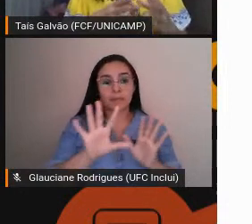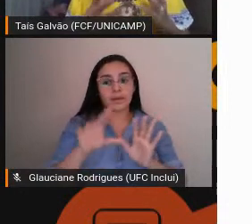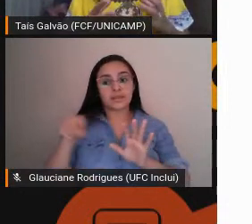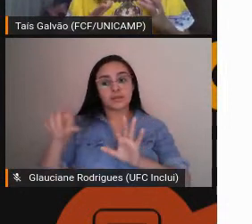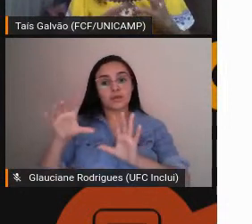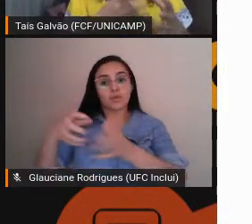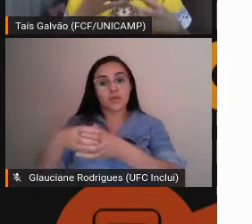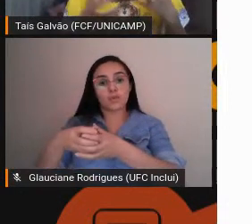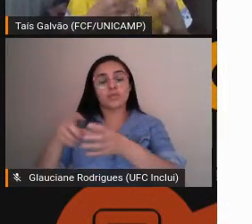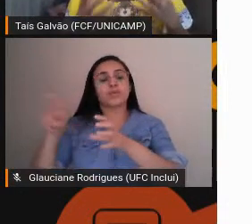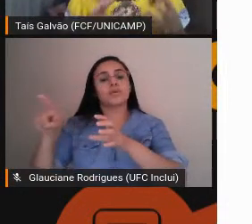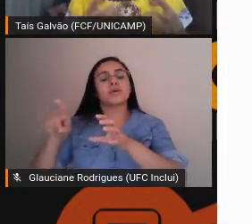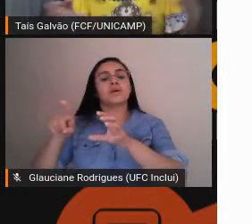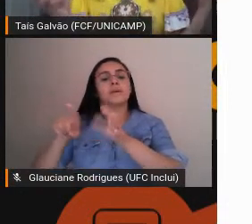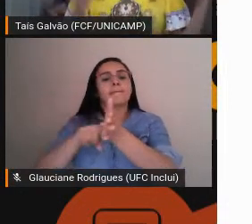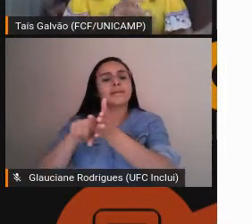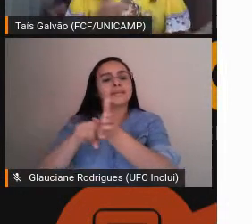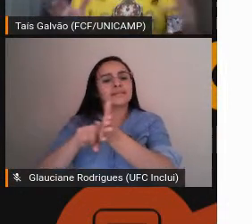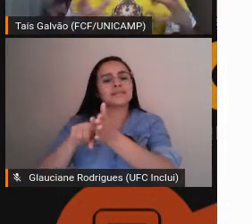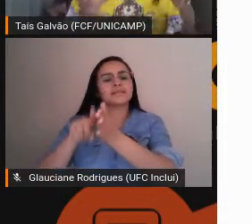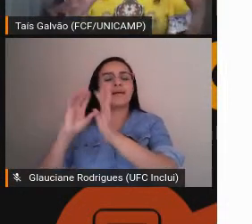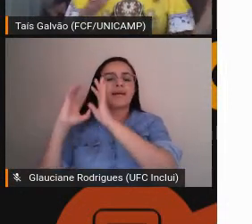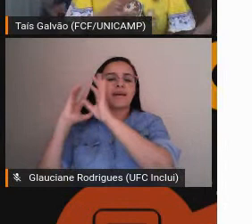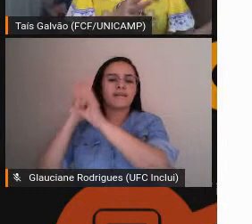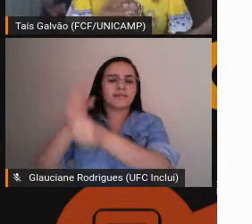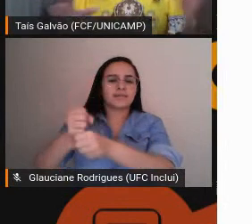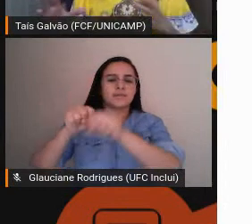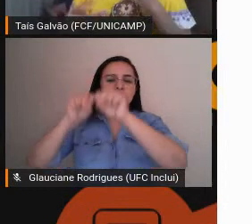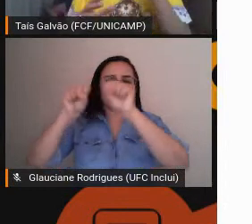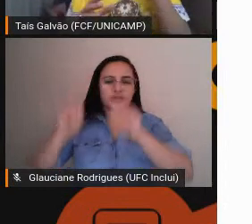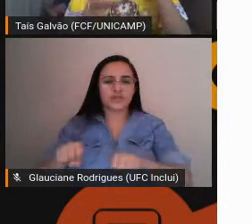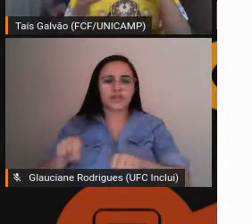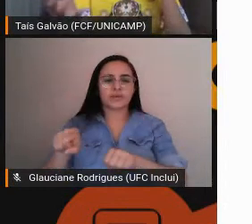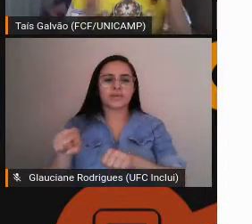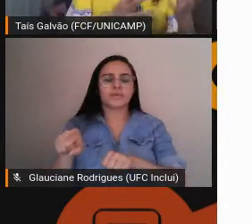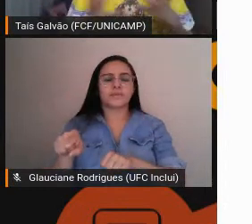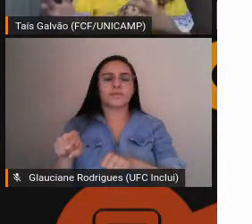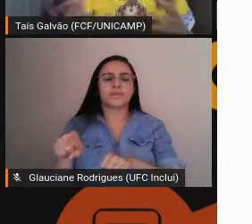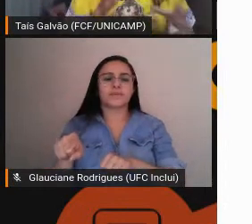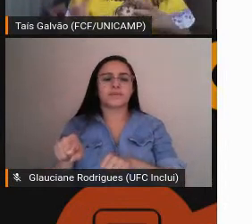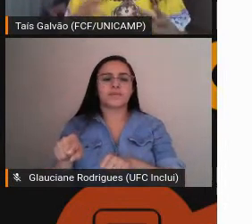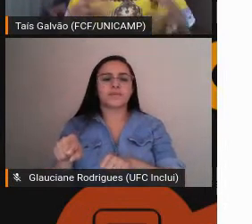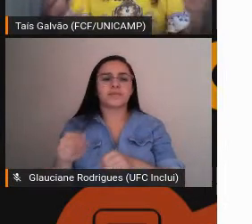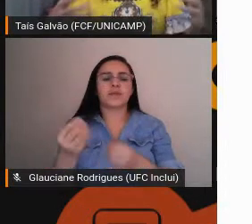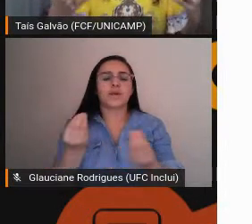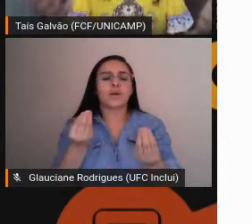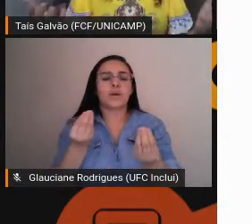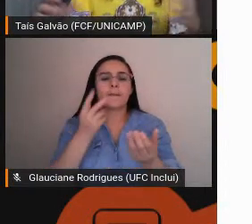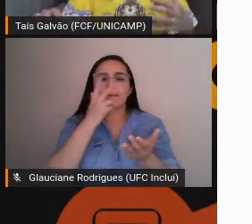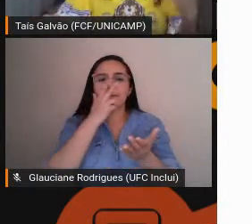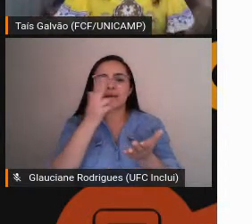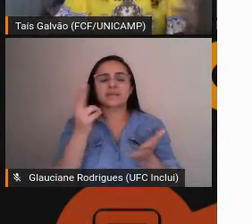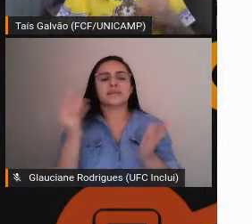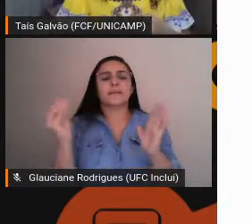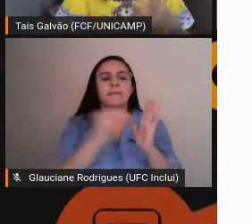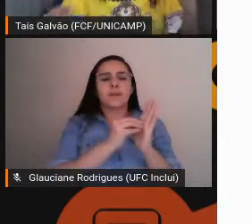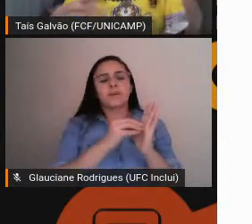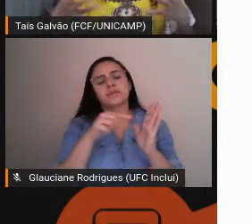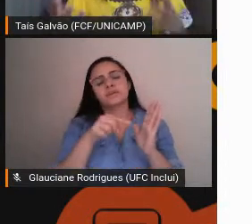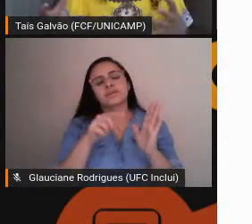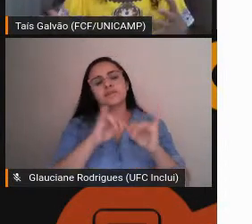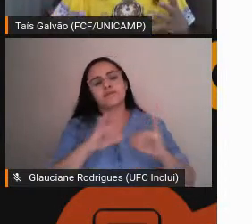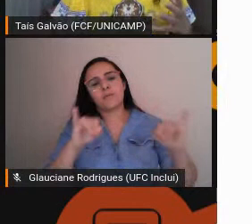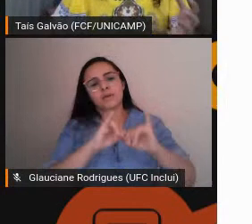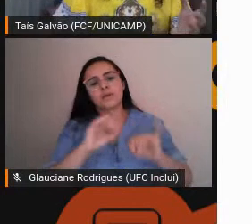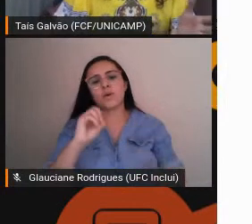um conflito de interesse, ela vai trazer ou atenuar informações a depender do interesse